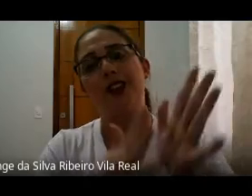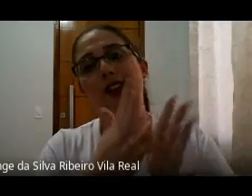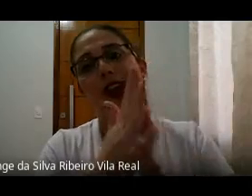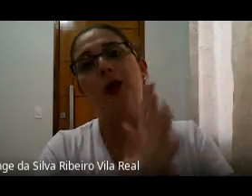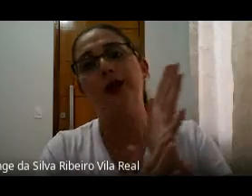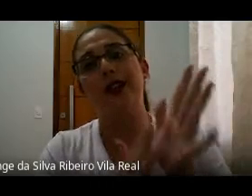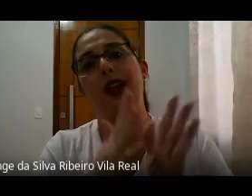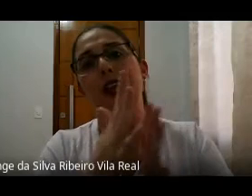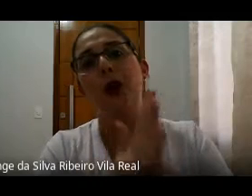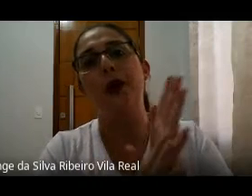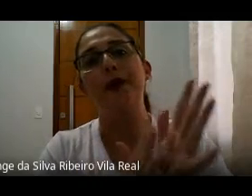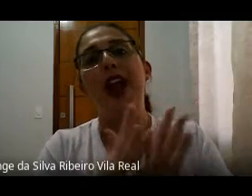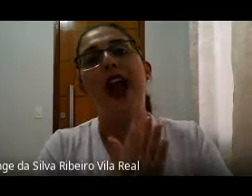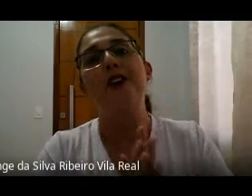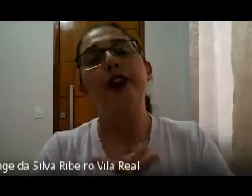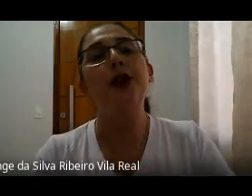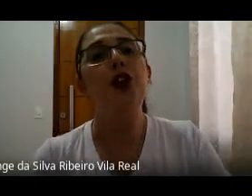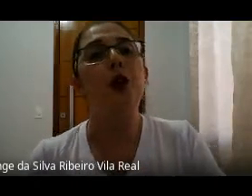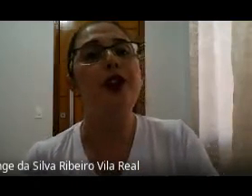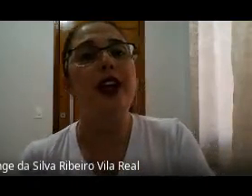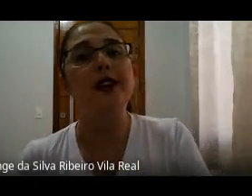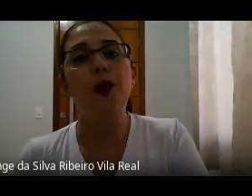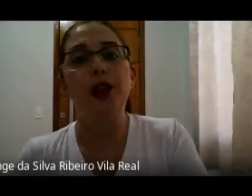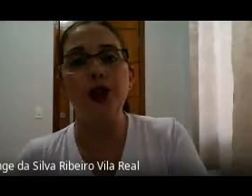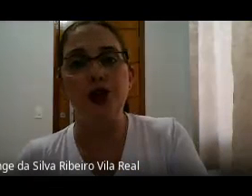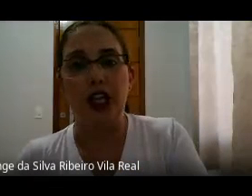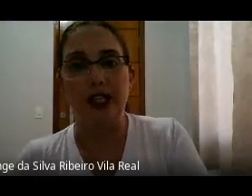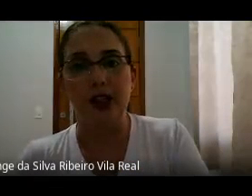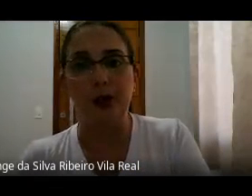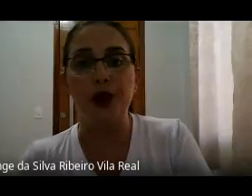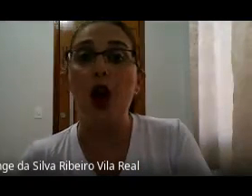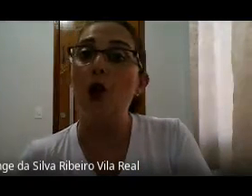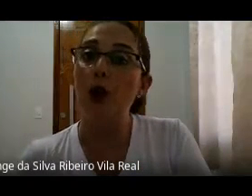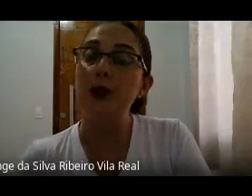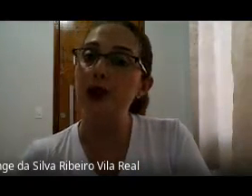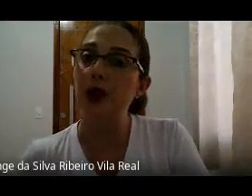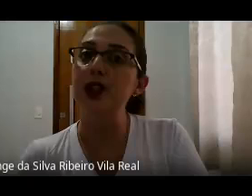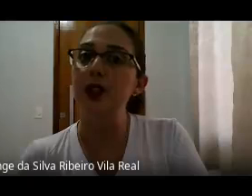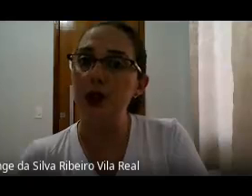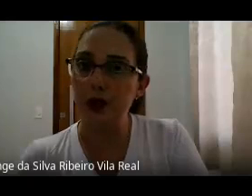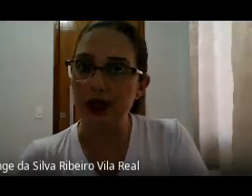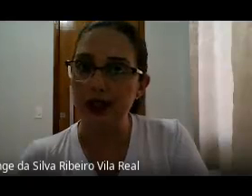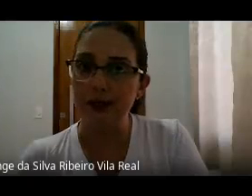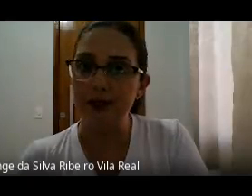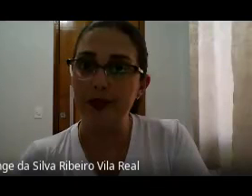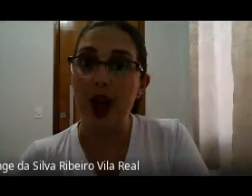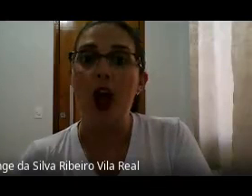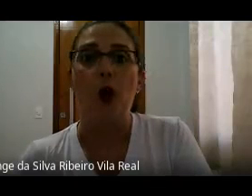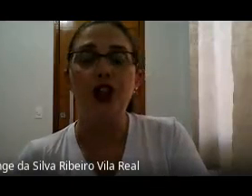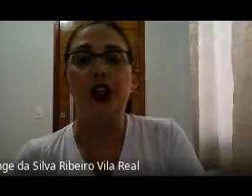tem este sinal nessa língua, é a forma de comunicação que nós utilizamos com as pessoas